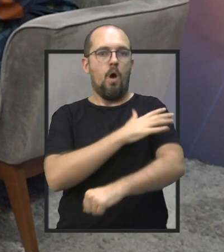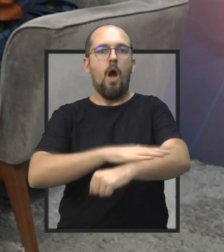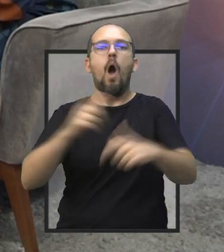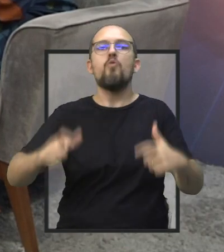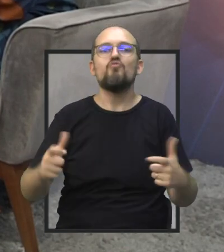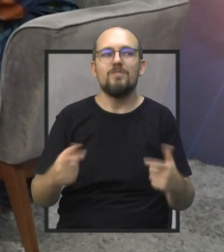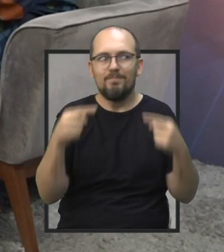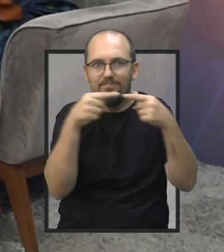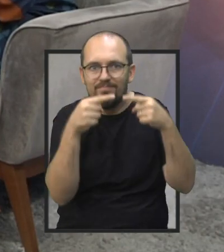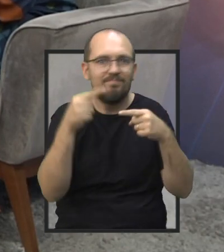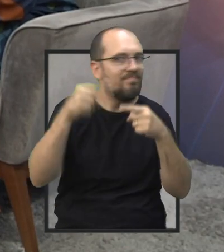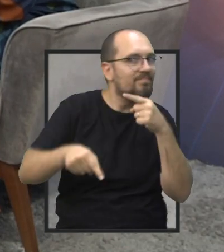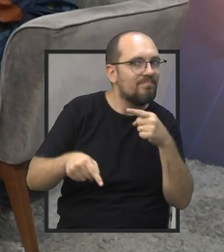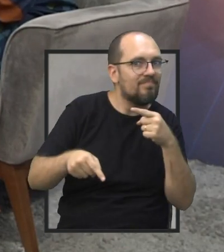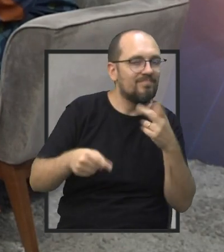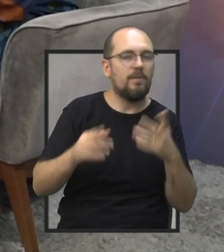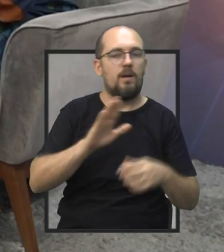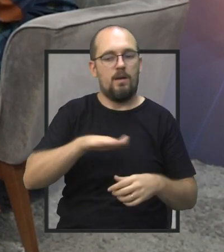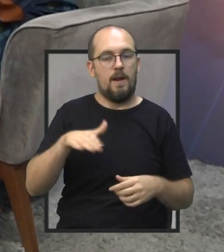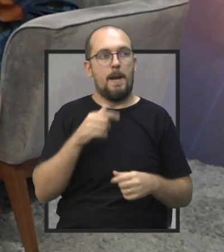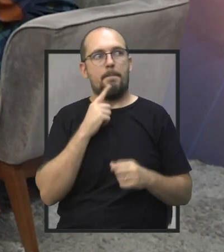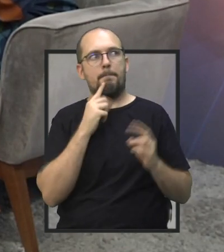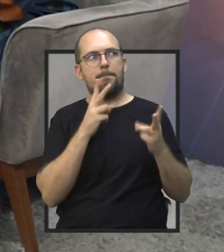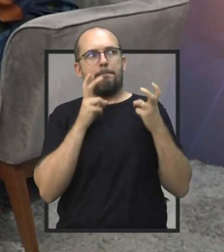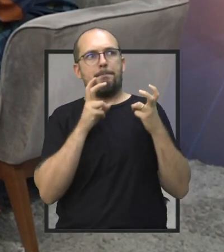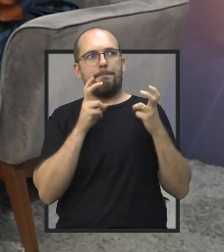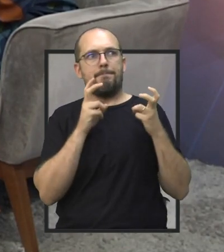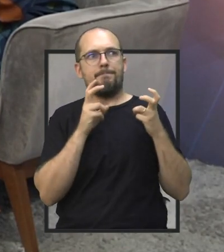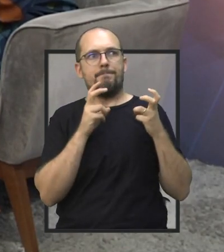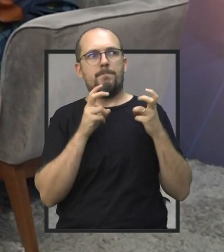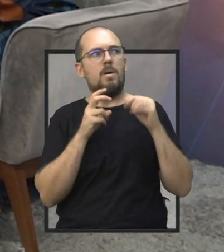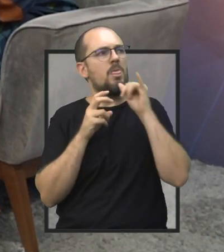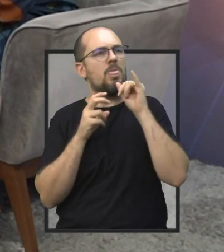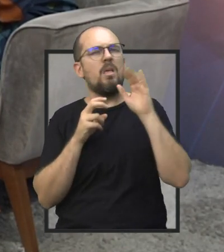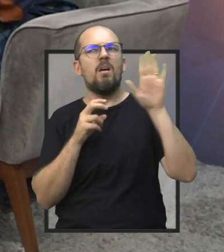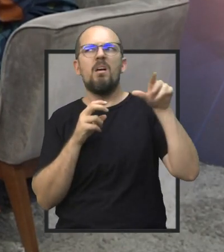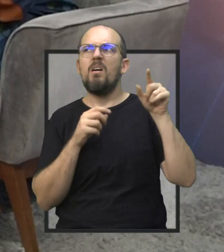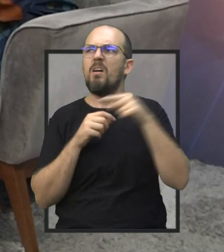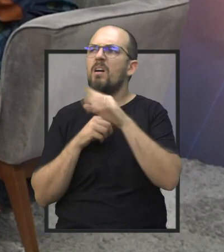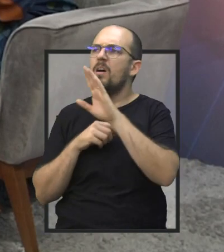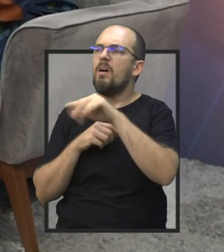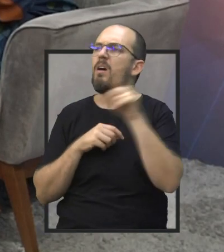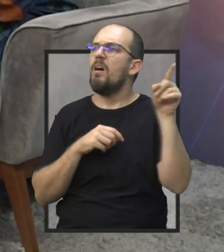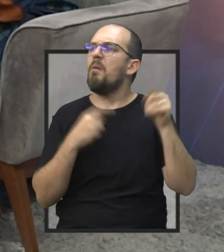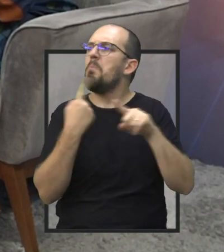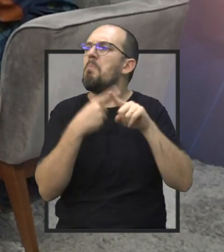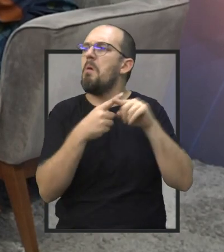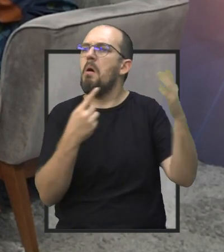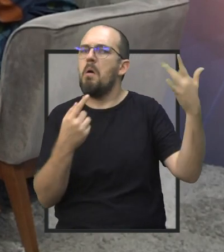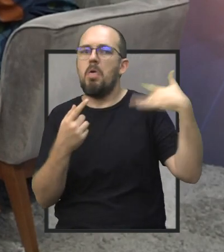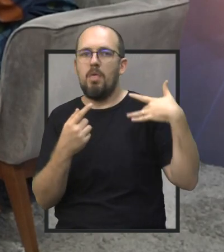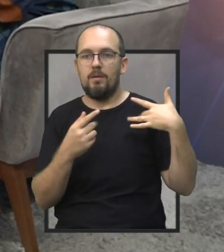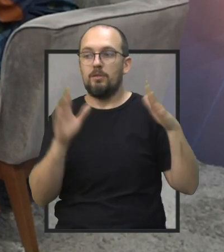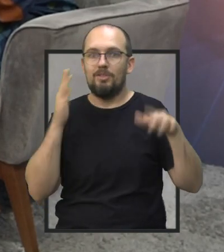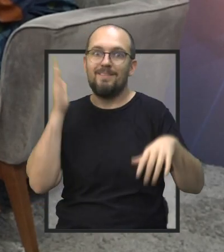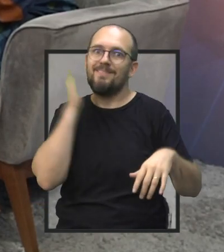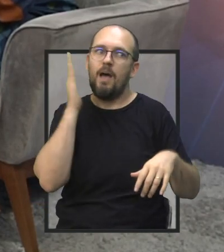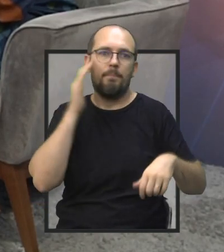pode, né? A criança conseguir identificar, se porventura acontecer de algum adulto tentar violentá-la, né?